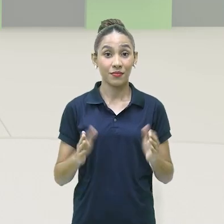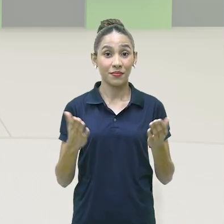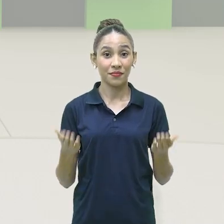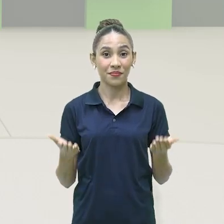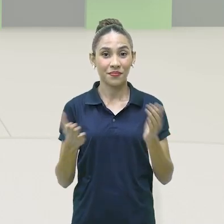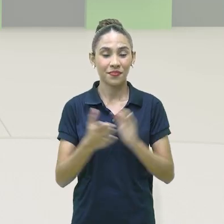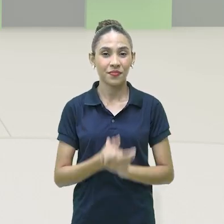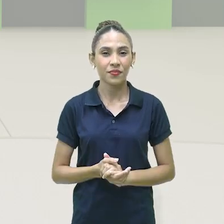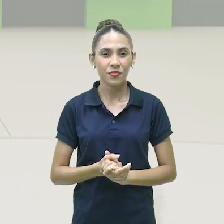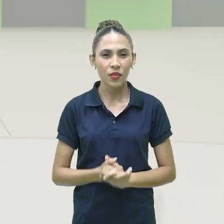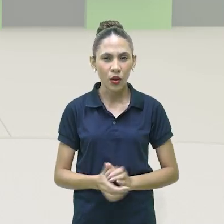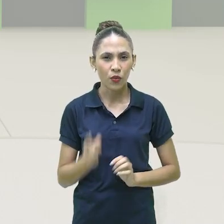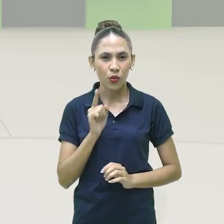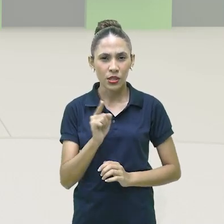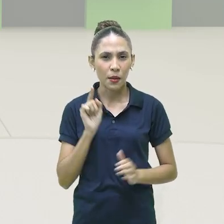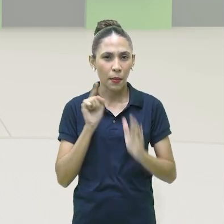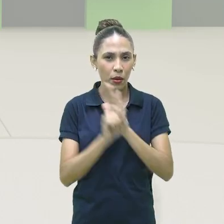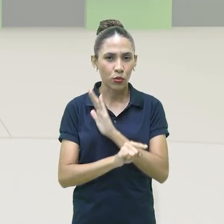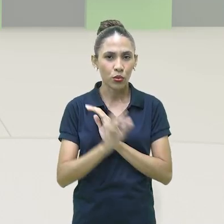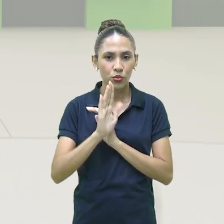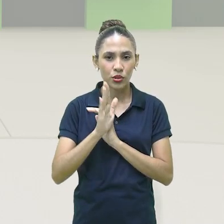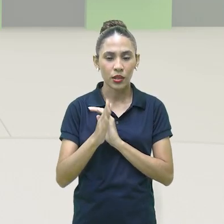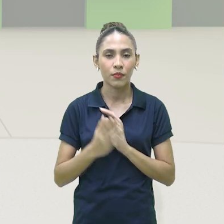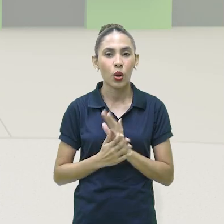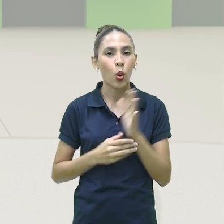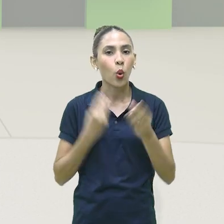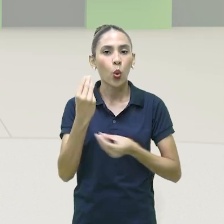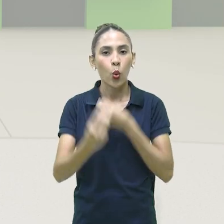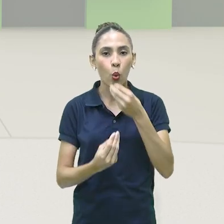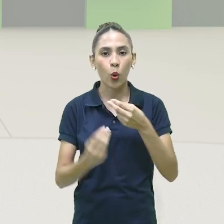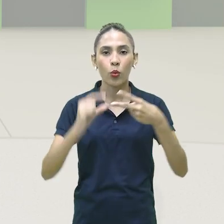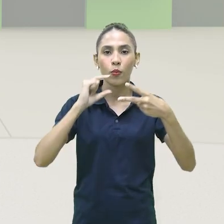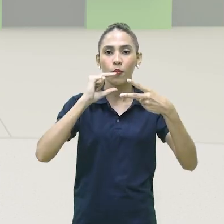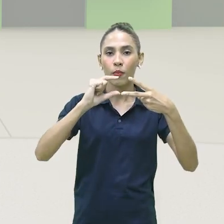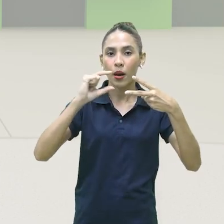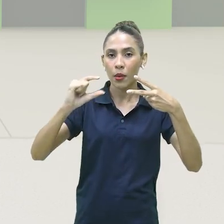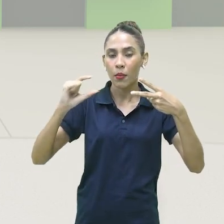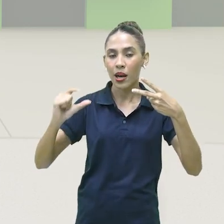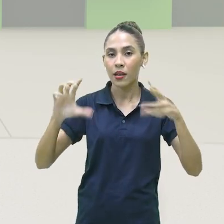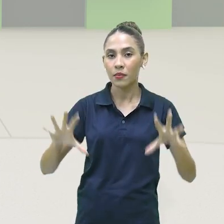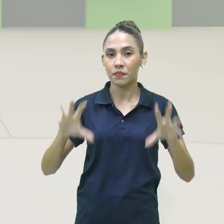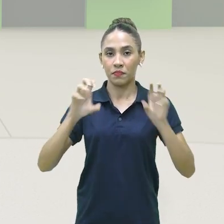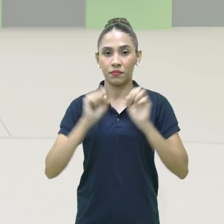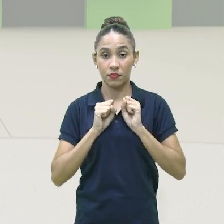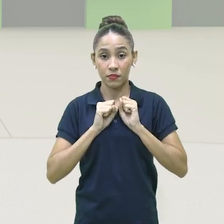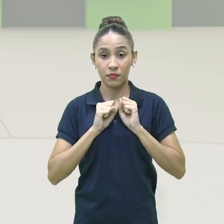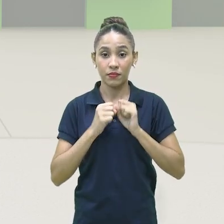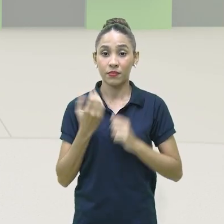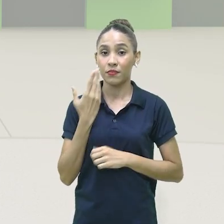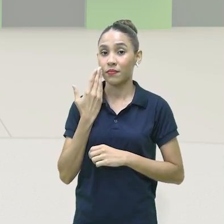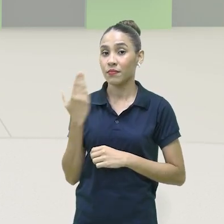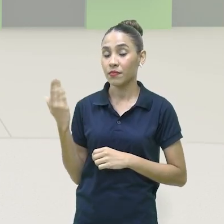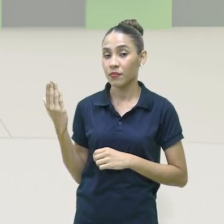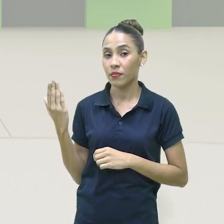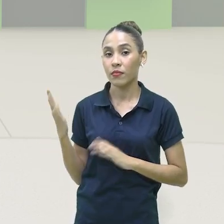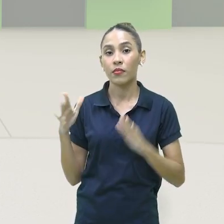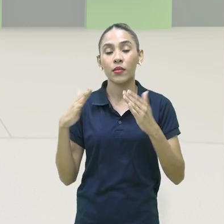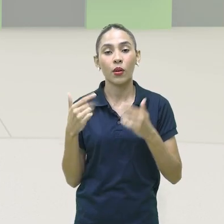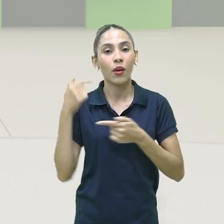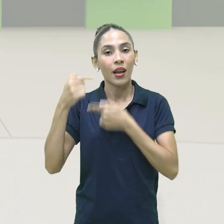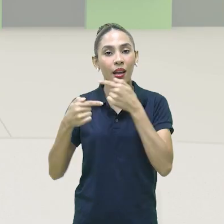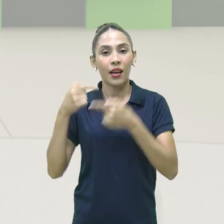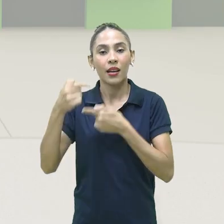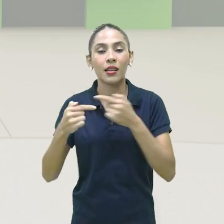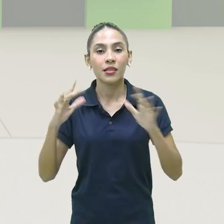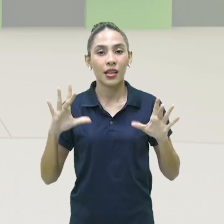Então, já fizeram essa pergunta, como os genes são herdados? Né, neste momento que a gente está falando de herança ligada